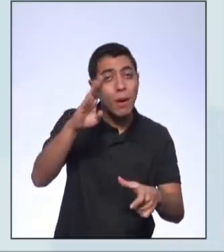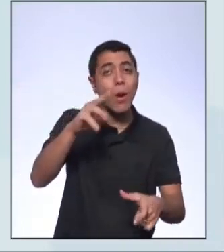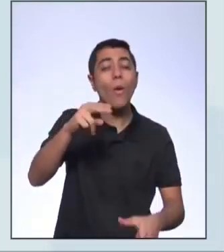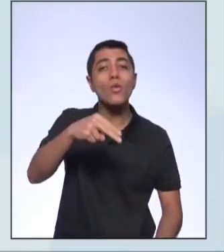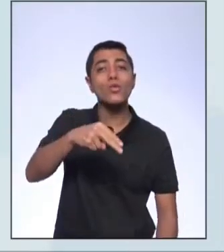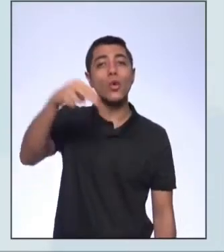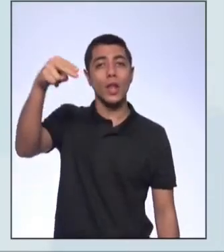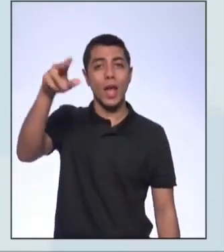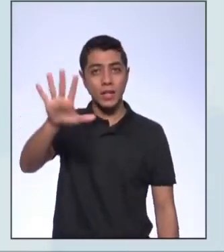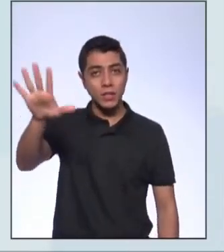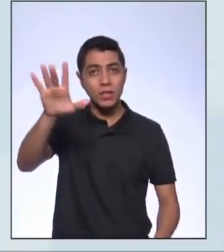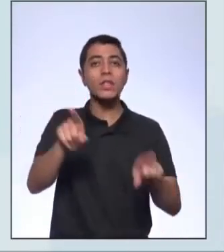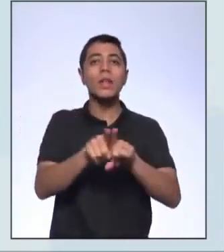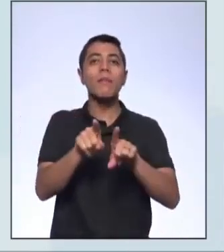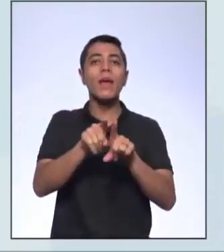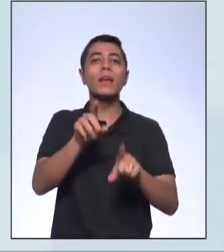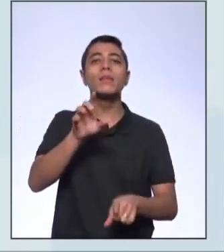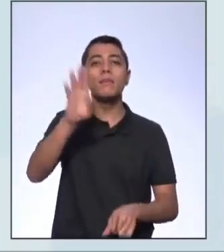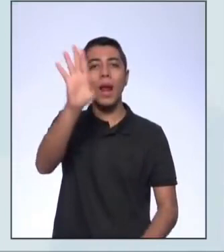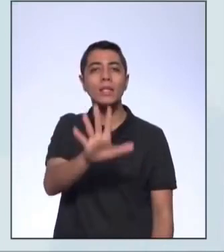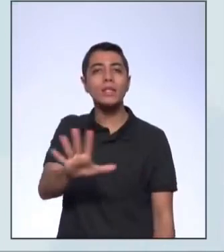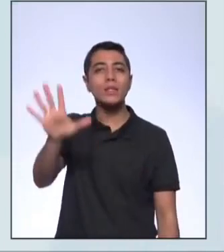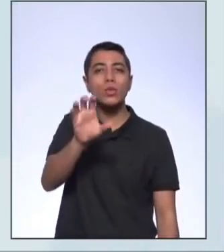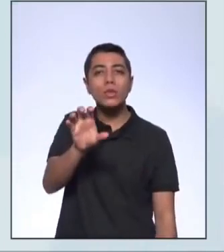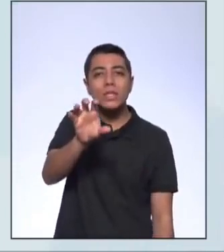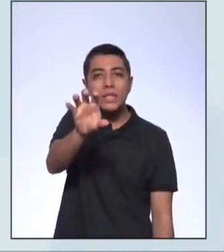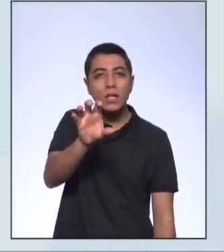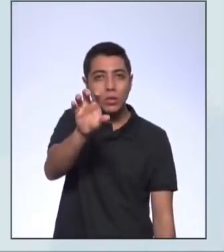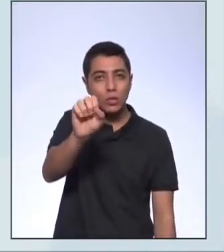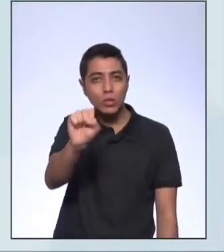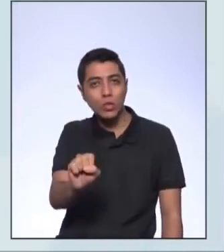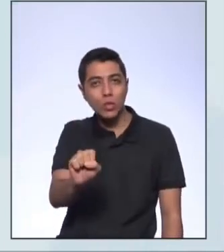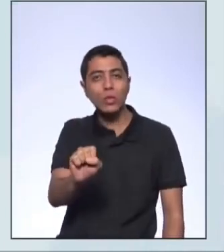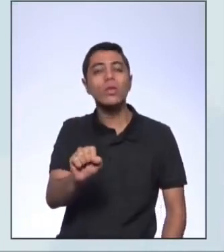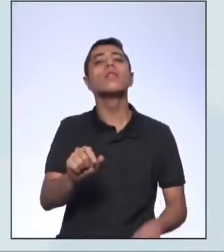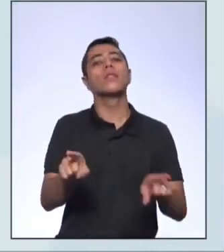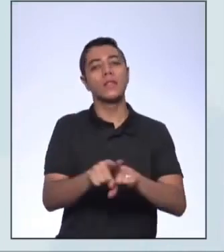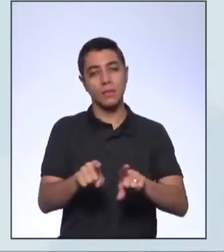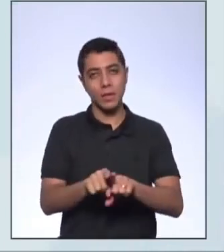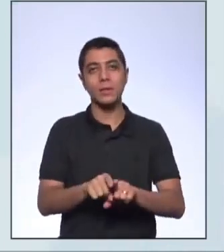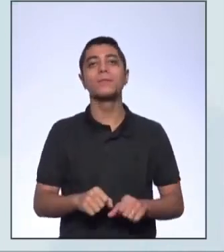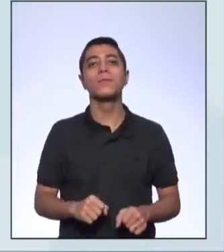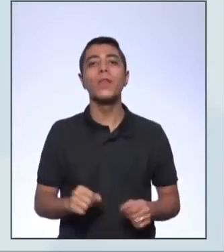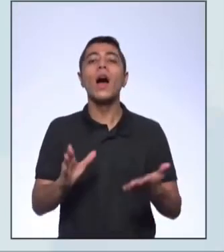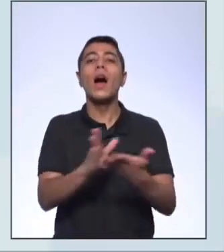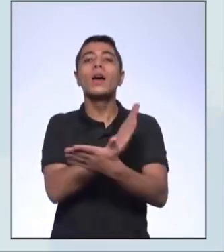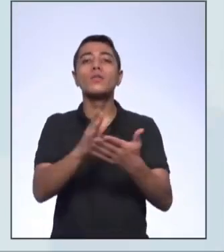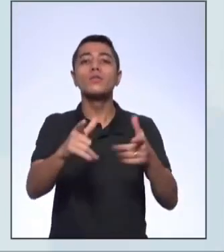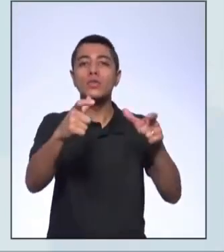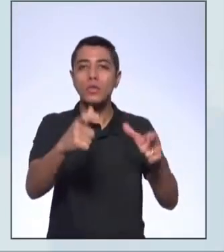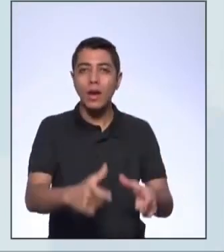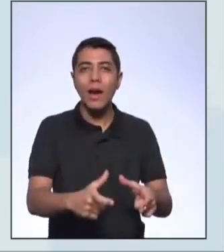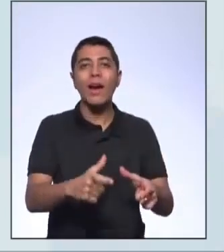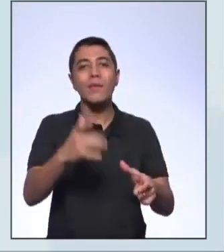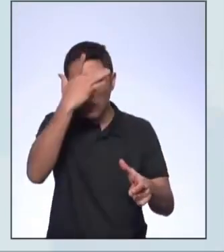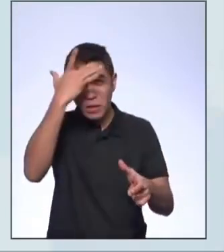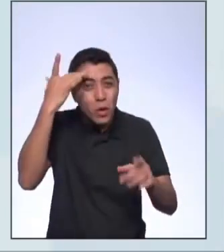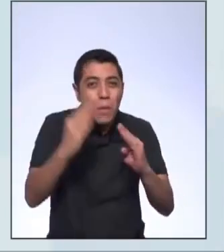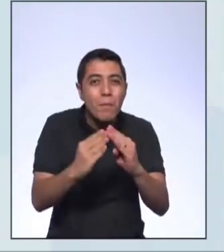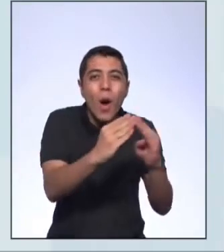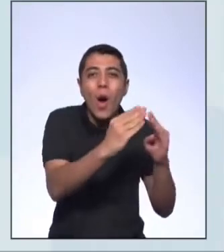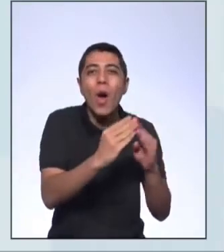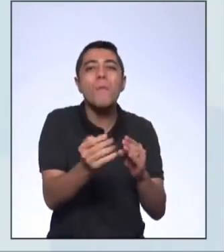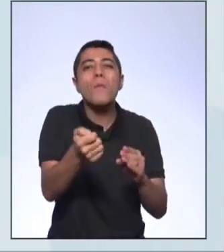e mais esparsa não é mais afastadas nos Espaços menos densamente povoados das regiões norte e